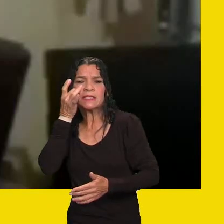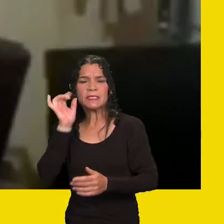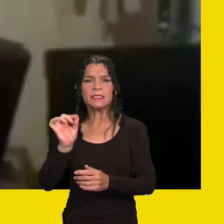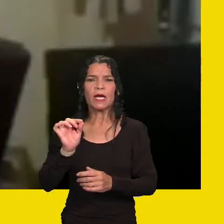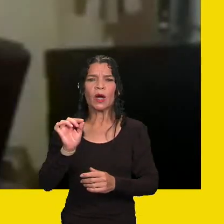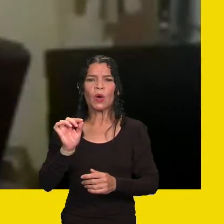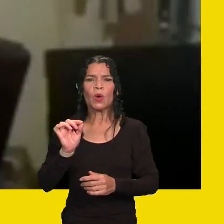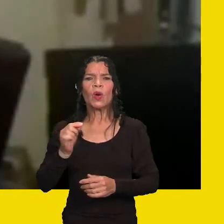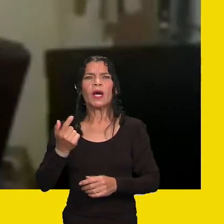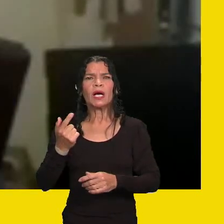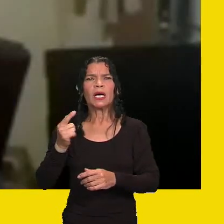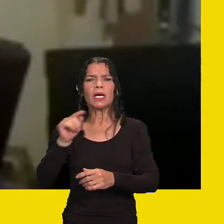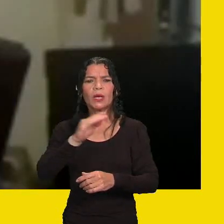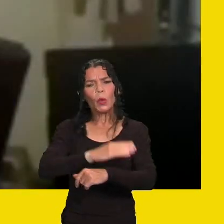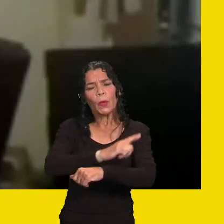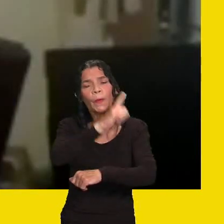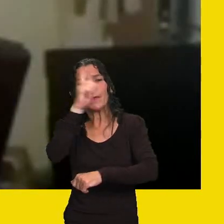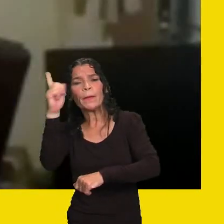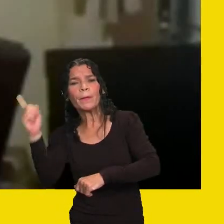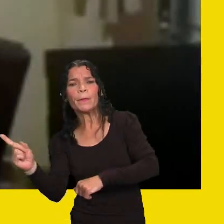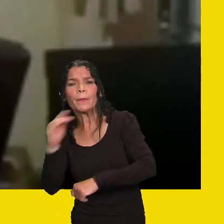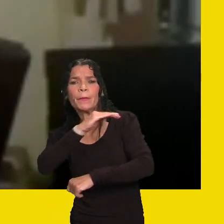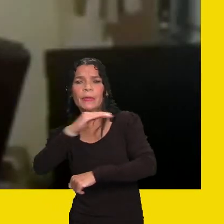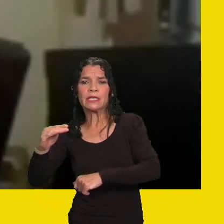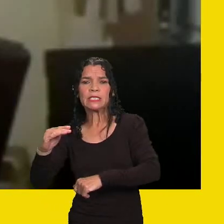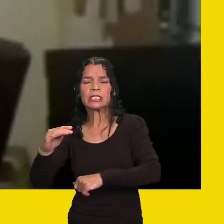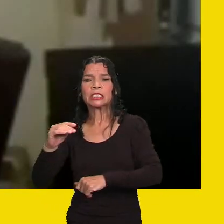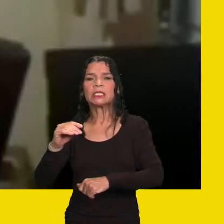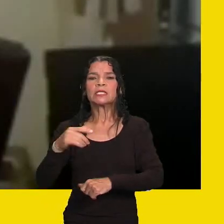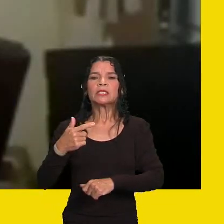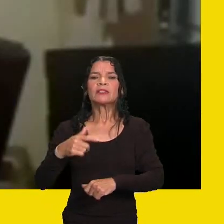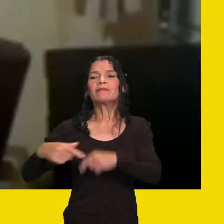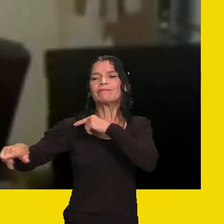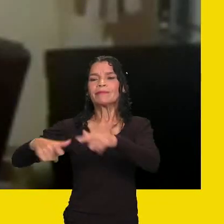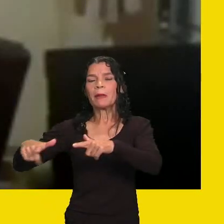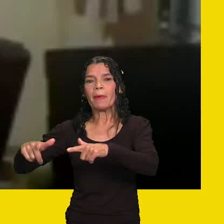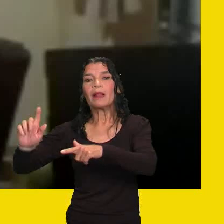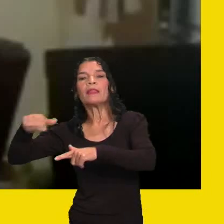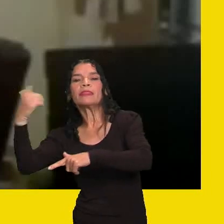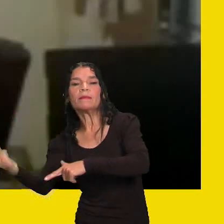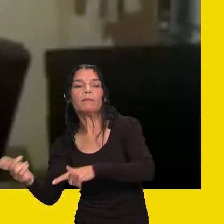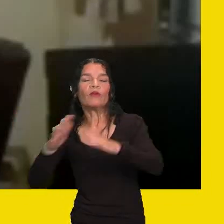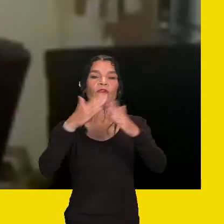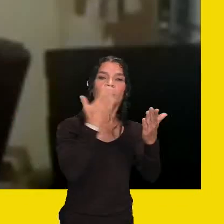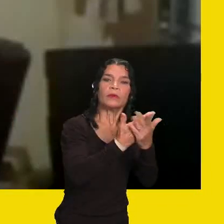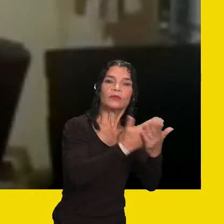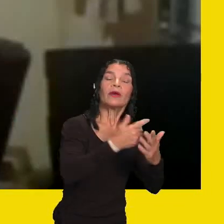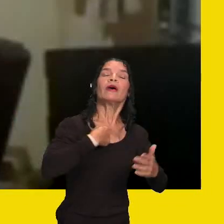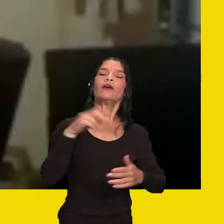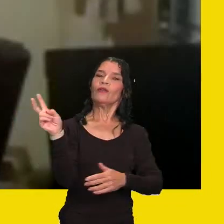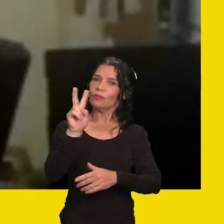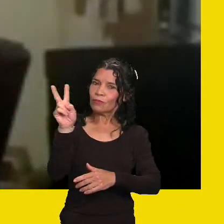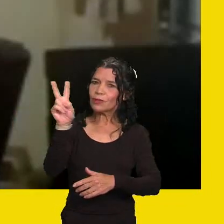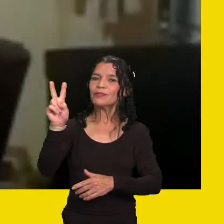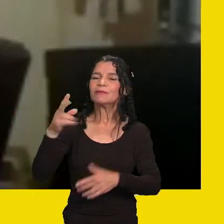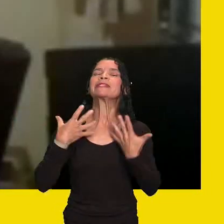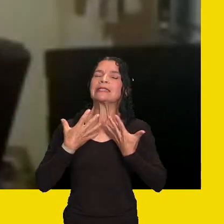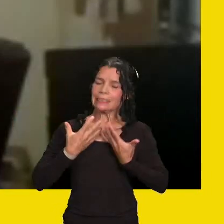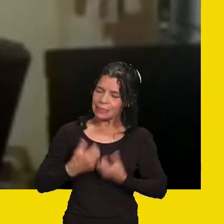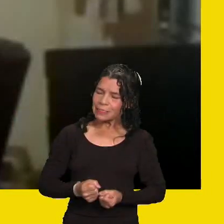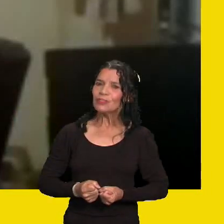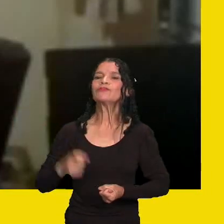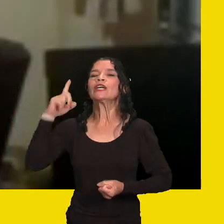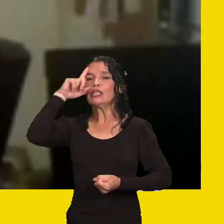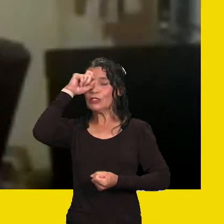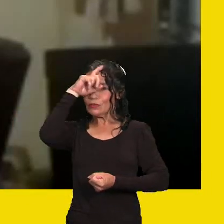período, estuda, e dali ele já vai com o uniforme para ir para o trabalho. Então, assim, eu valorizo muito esse esforço. E